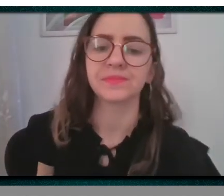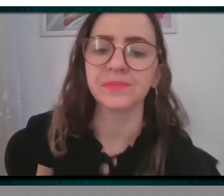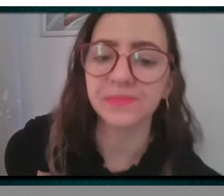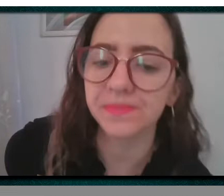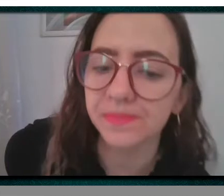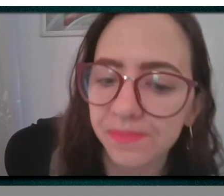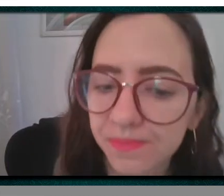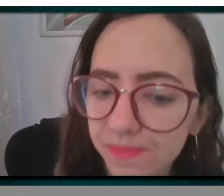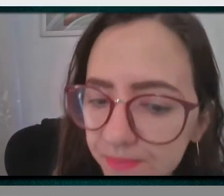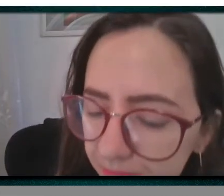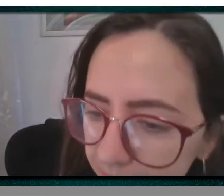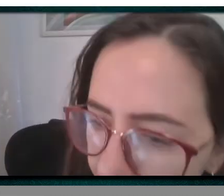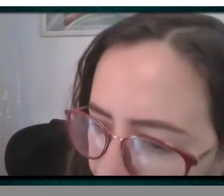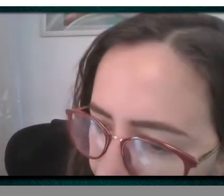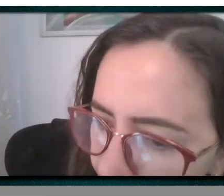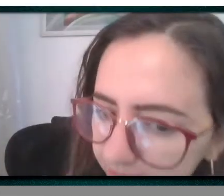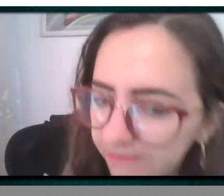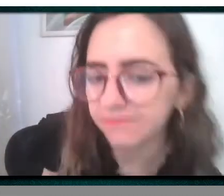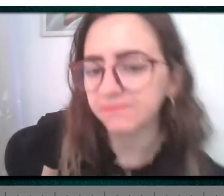Tracinho.